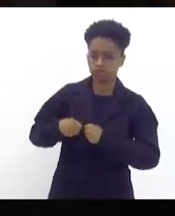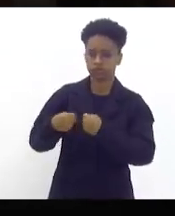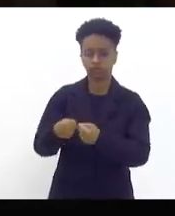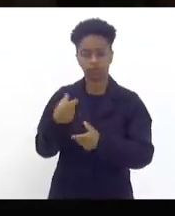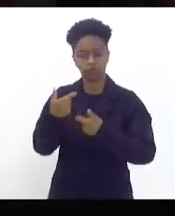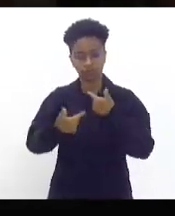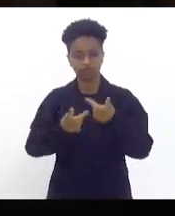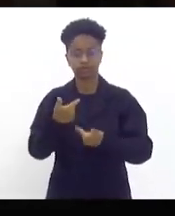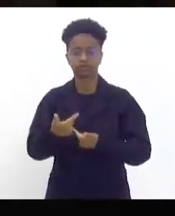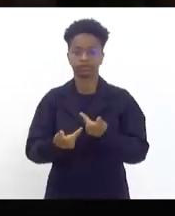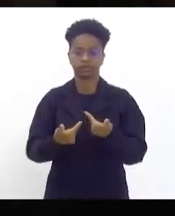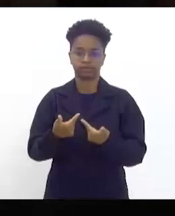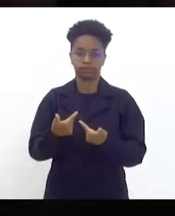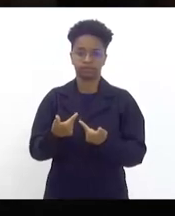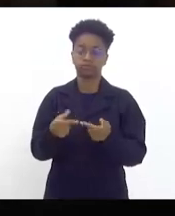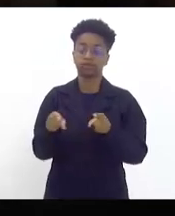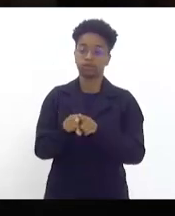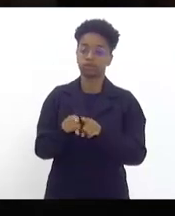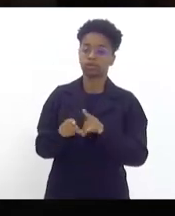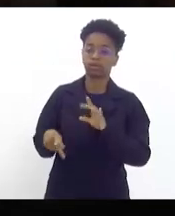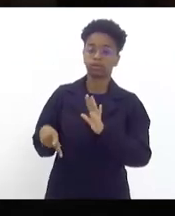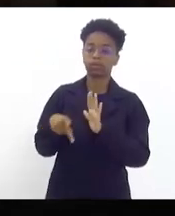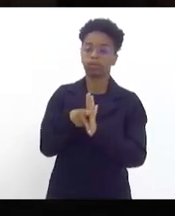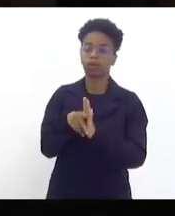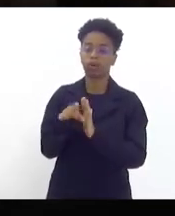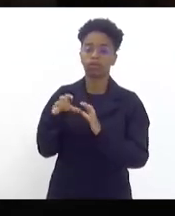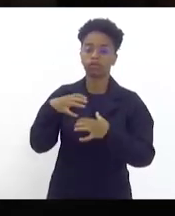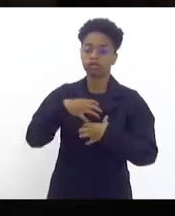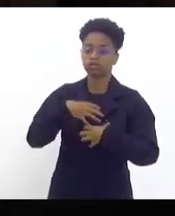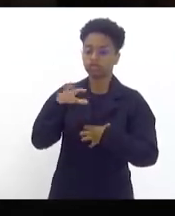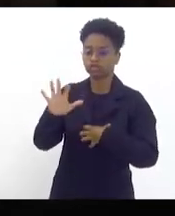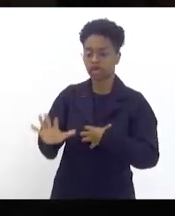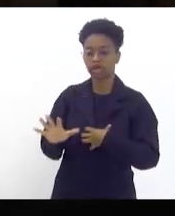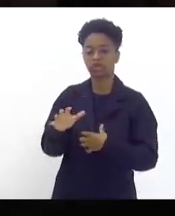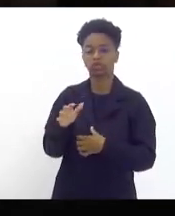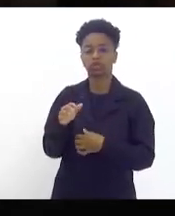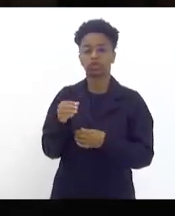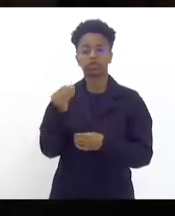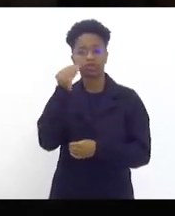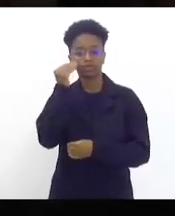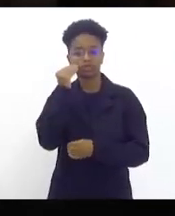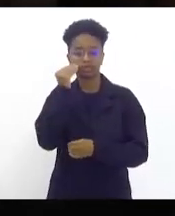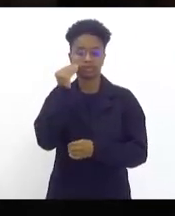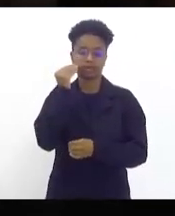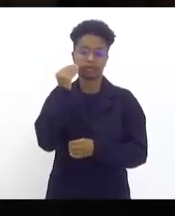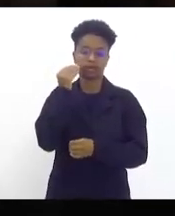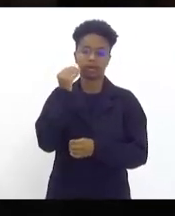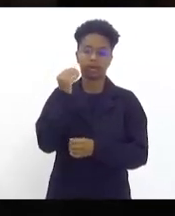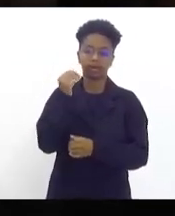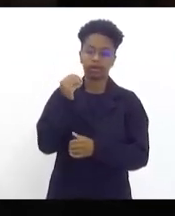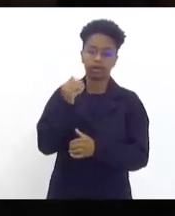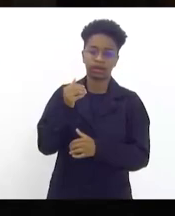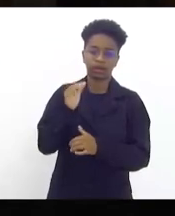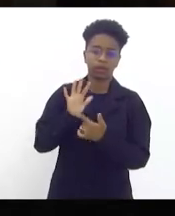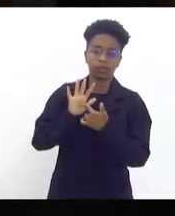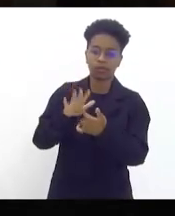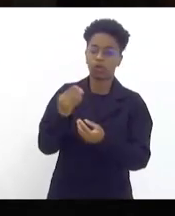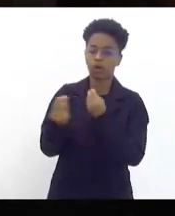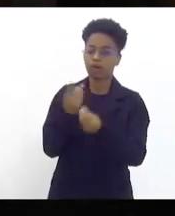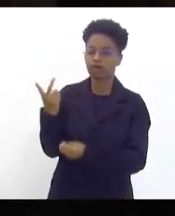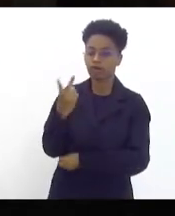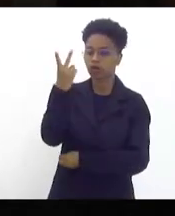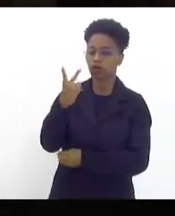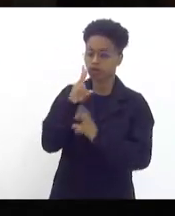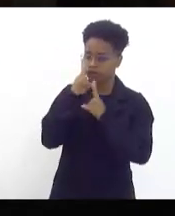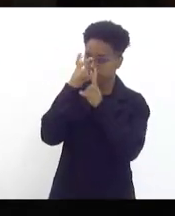força de trabalho para essa própria condição ou condicionalidade de reprodução da do valor da força de trabalho